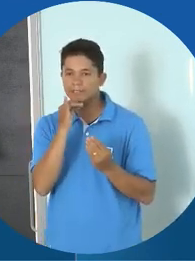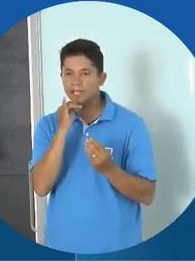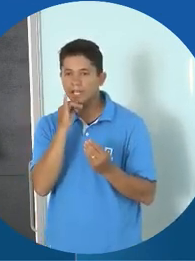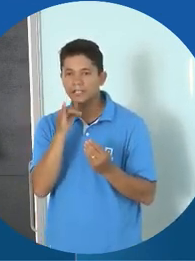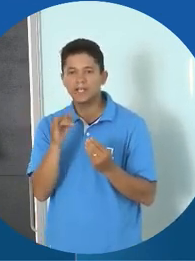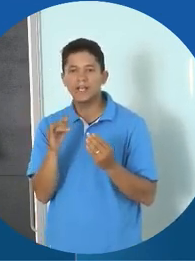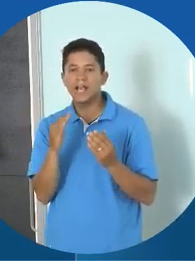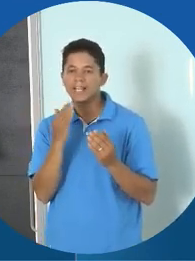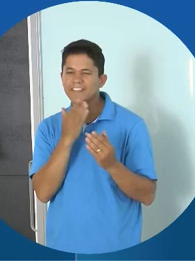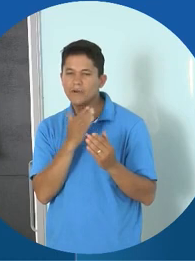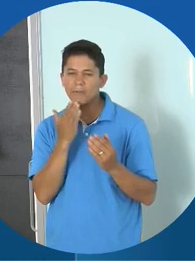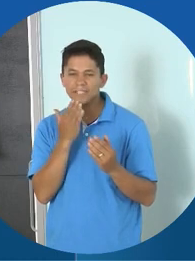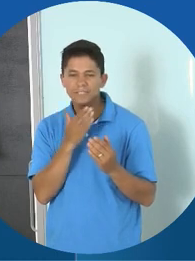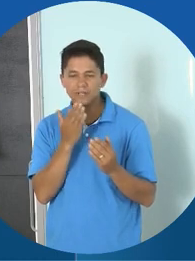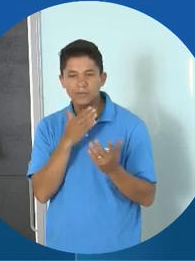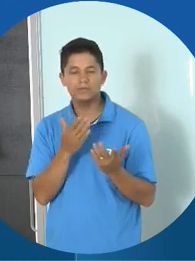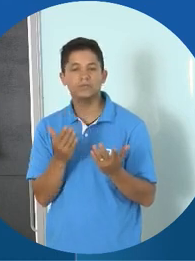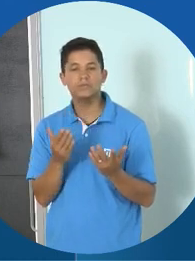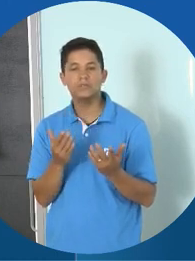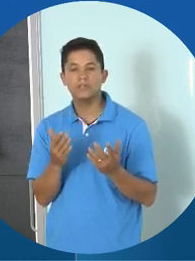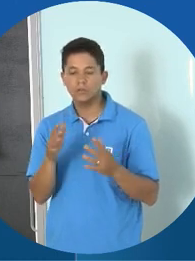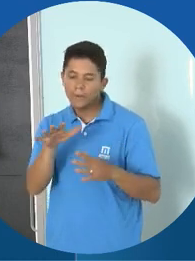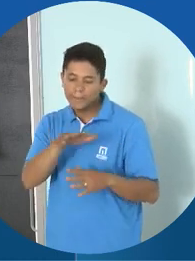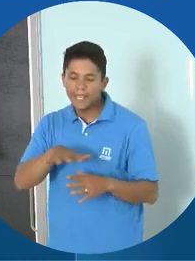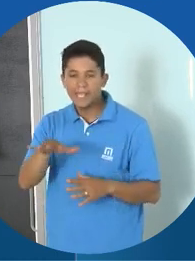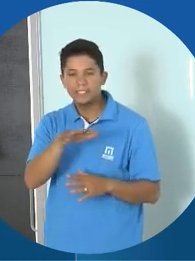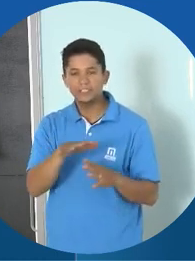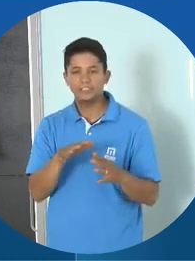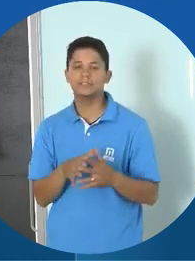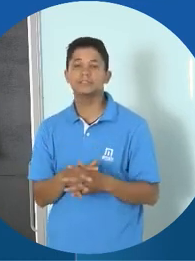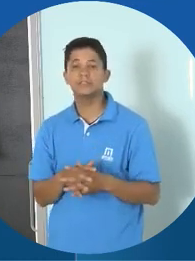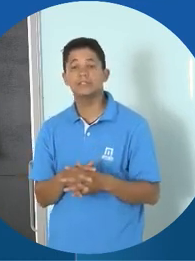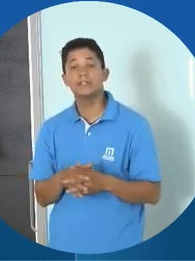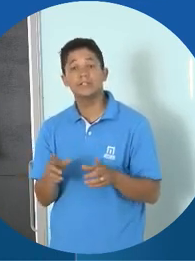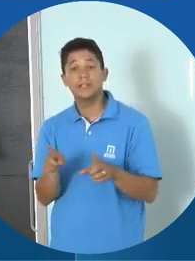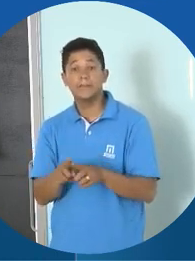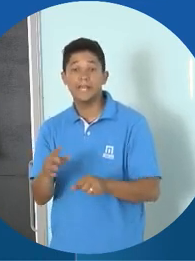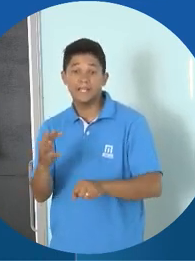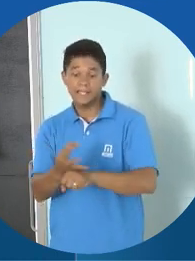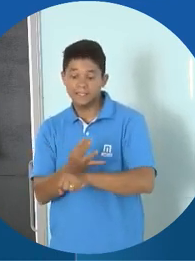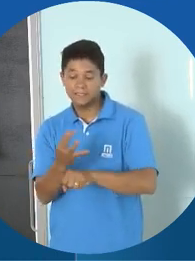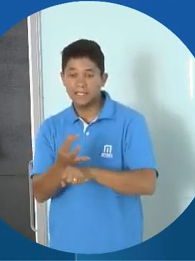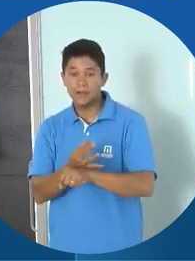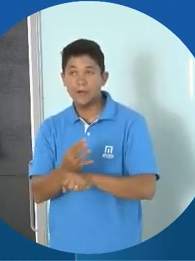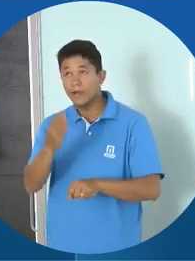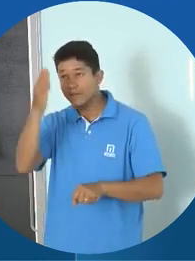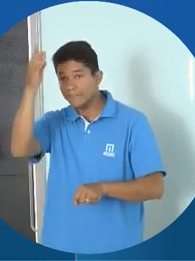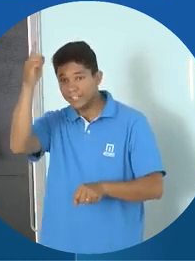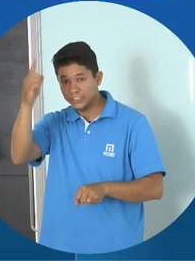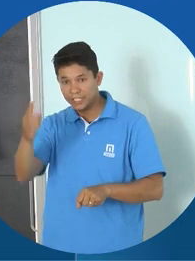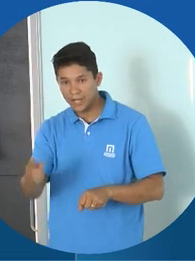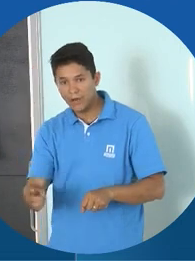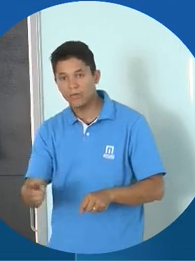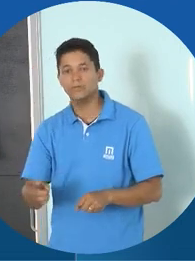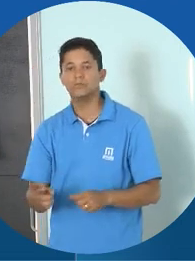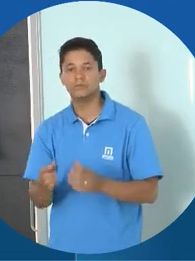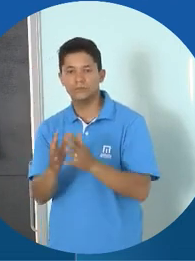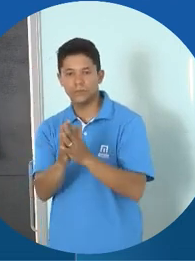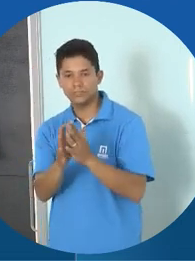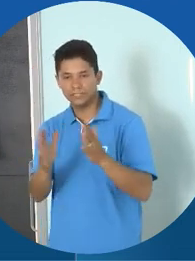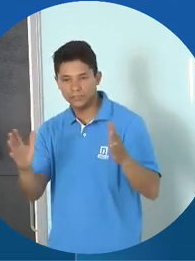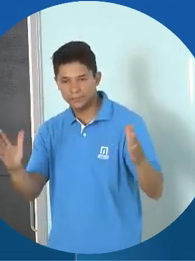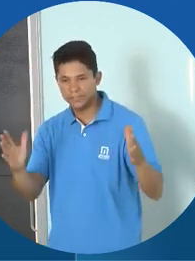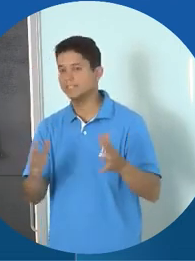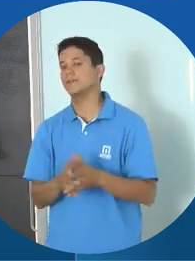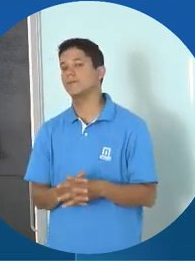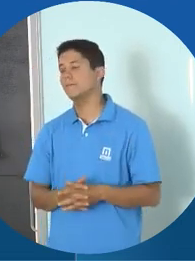deformação nesse ambiente no entorno, as tensões verticais que surgem em função desse processo de expansão,